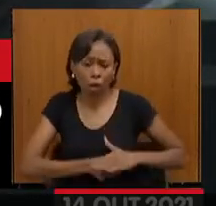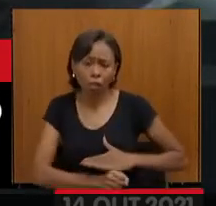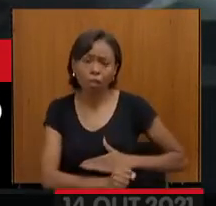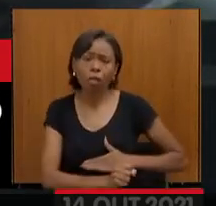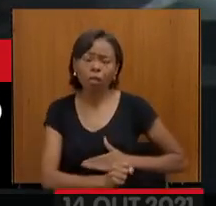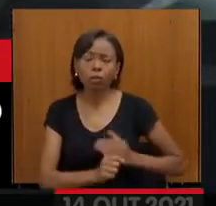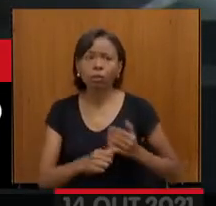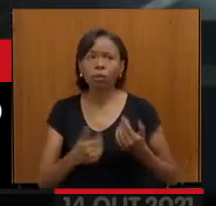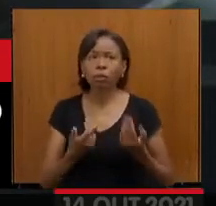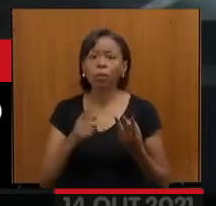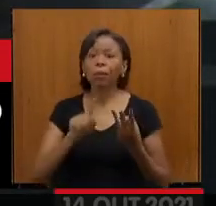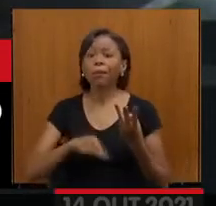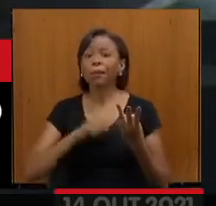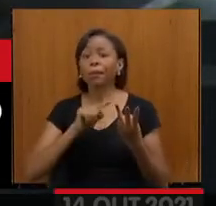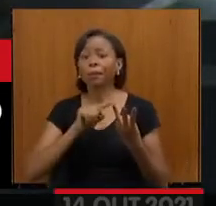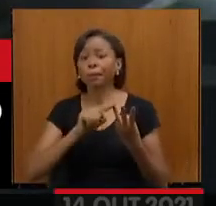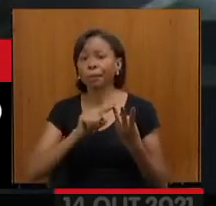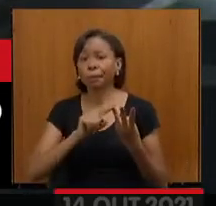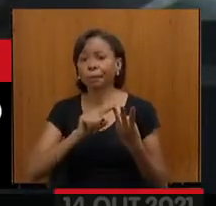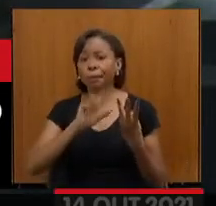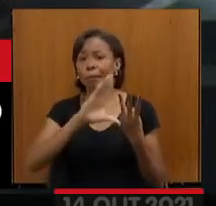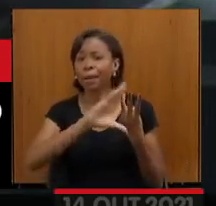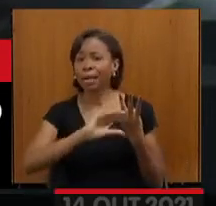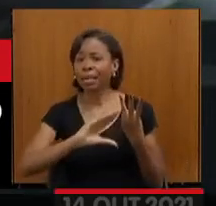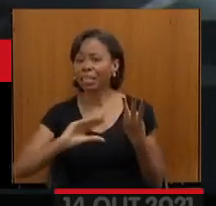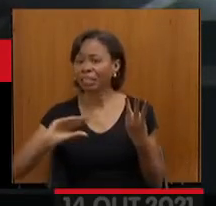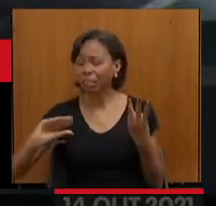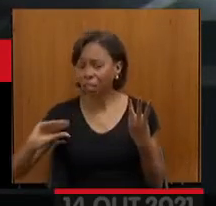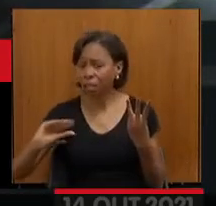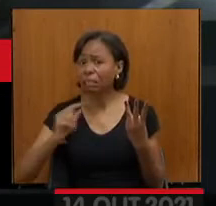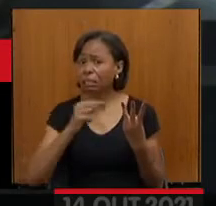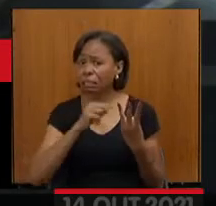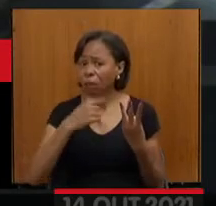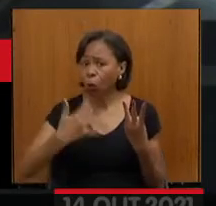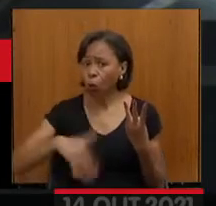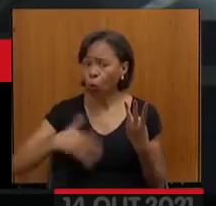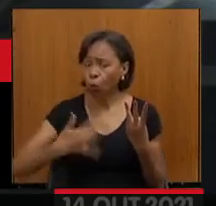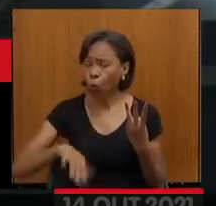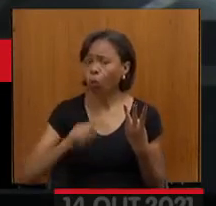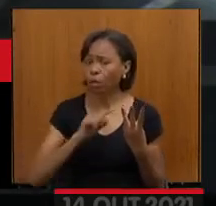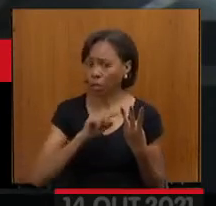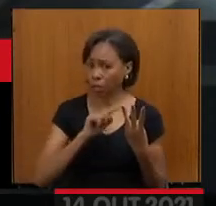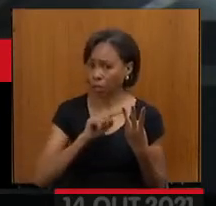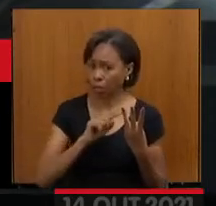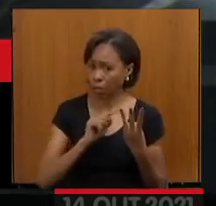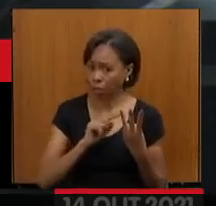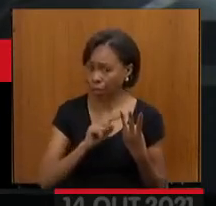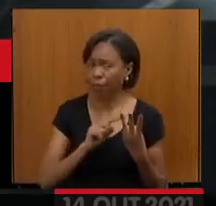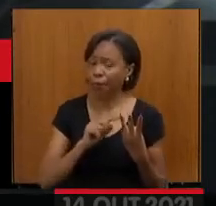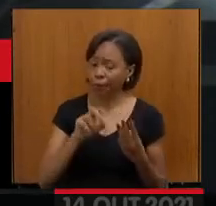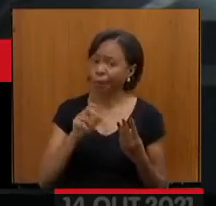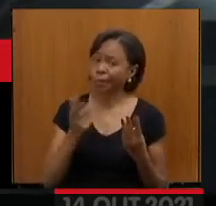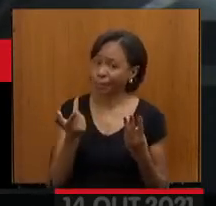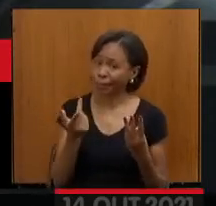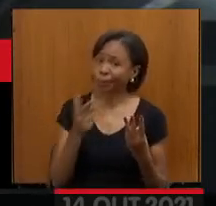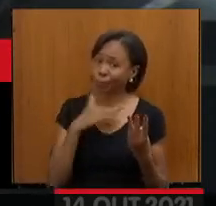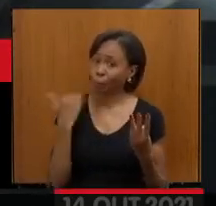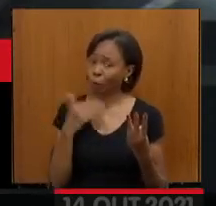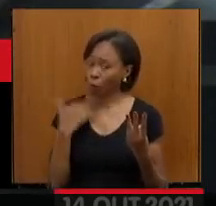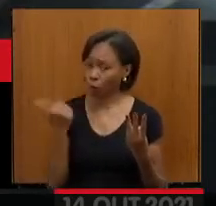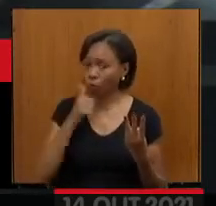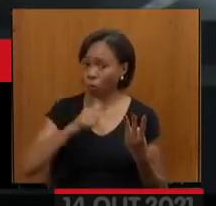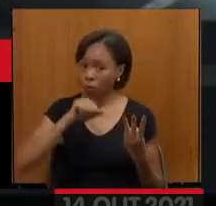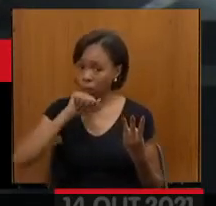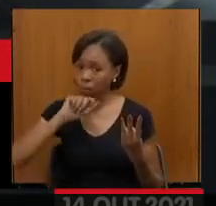um atraso extremamente significativo e importante do ponto de vista de explicar a mortalidade materna e neonatal,